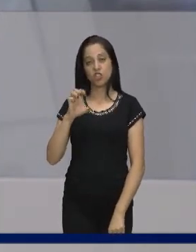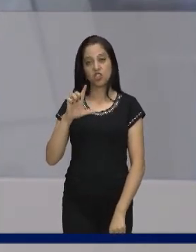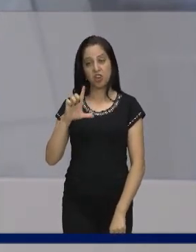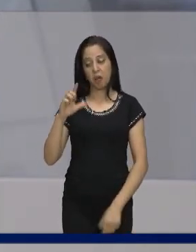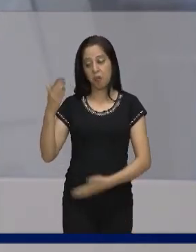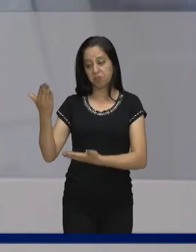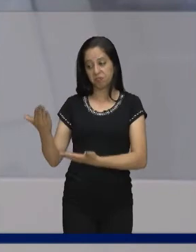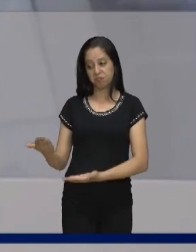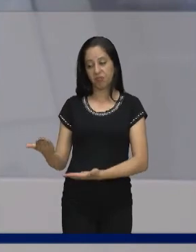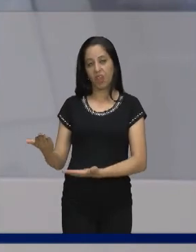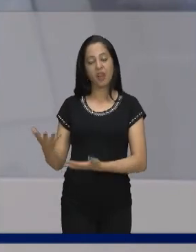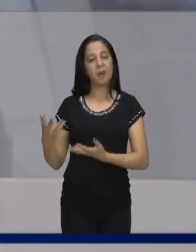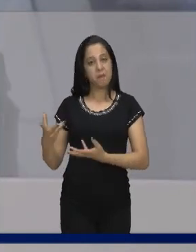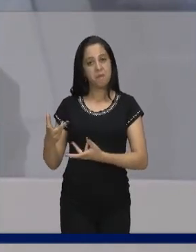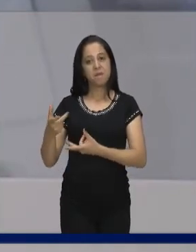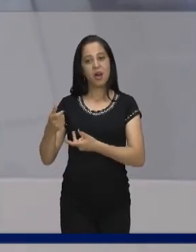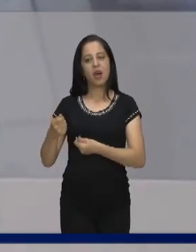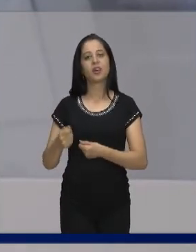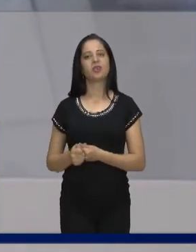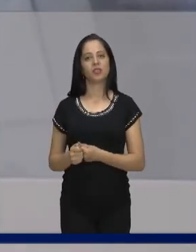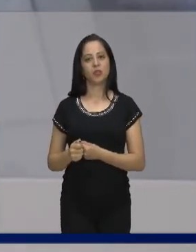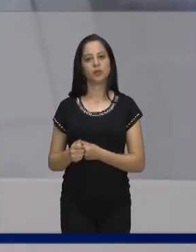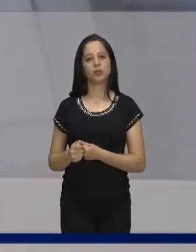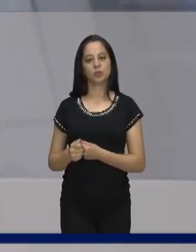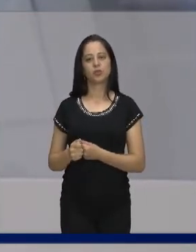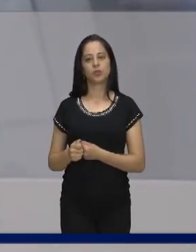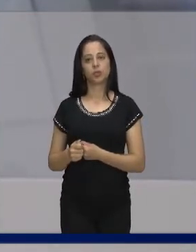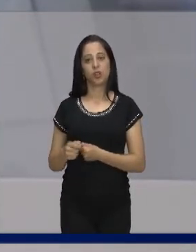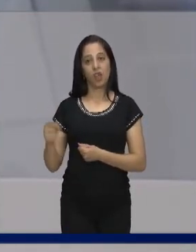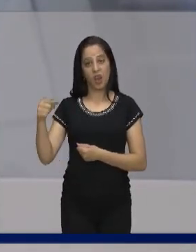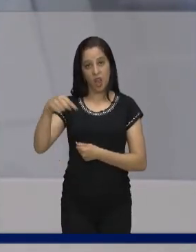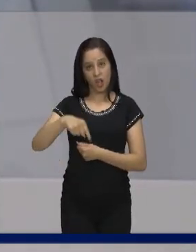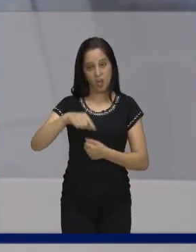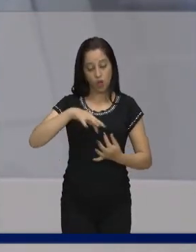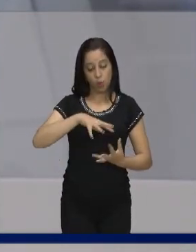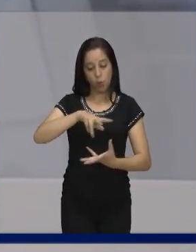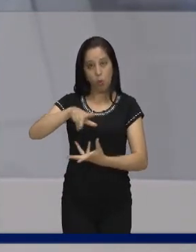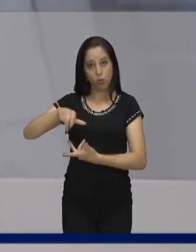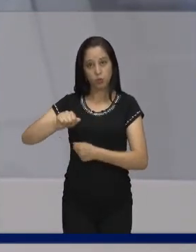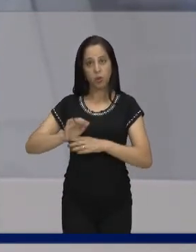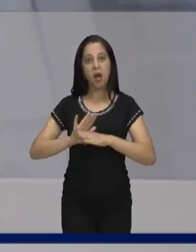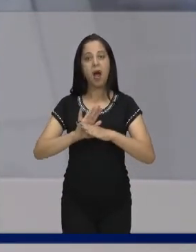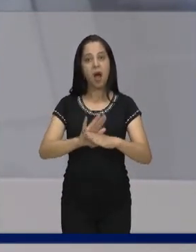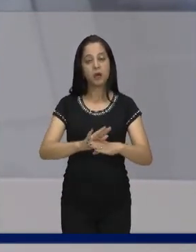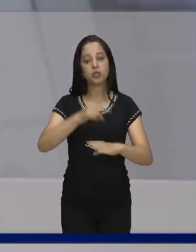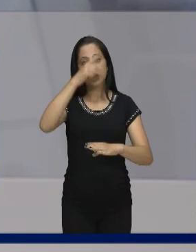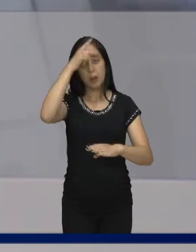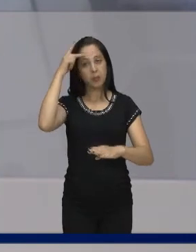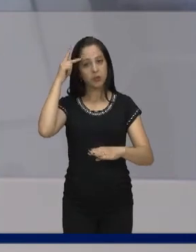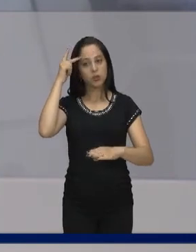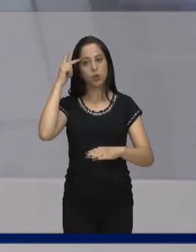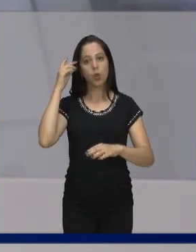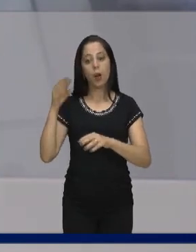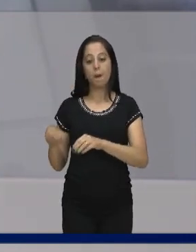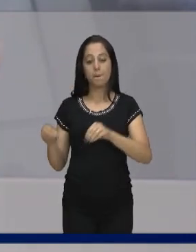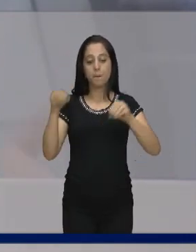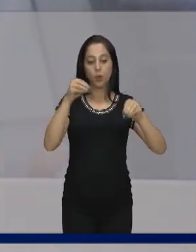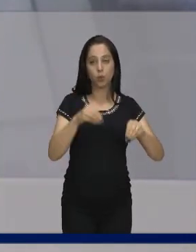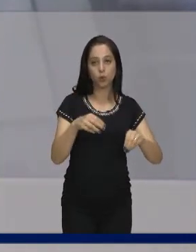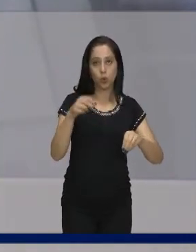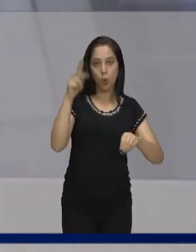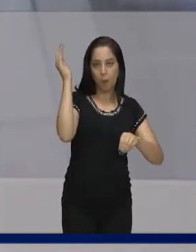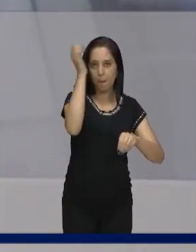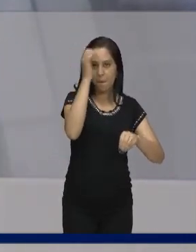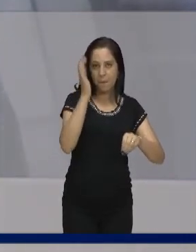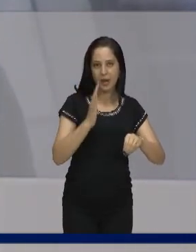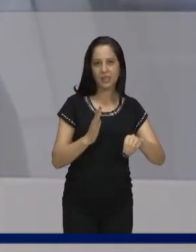fantástica. Veio para o mundo para ajudar as pessoas. Veio do Líbano com 6 anos de idade, aqui para São José